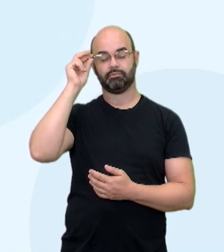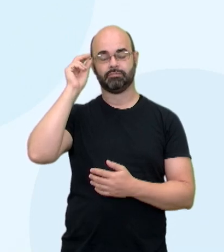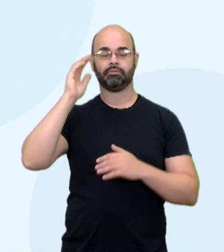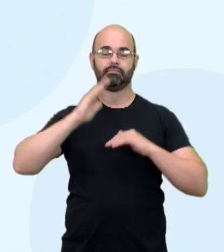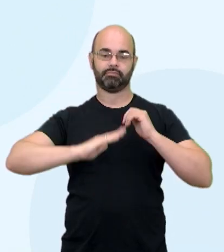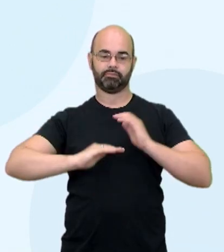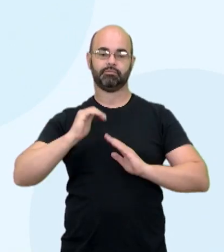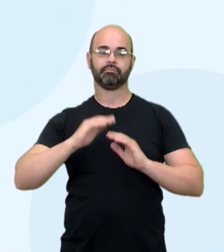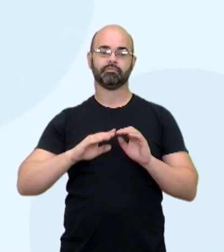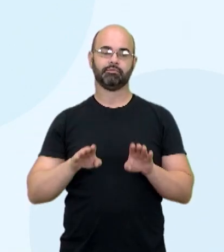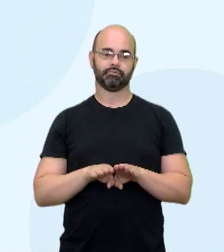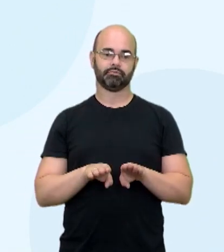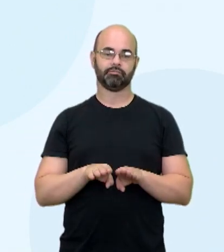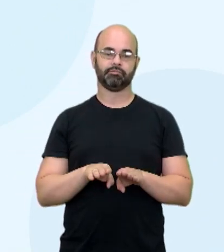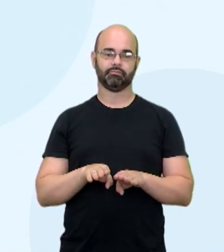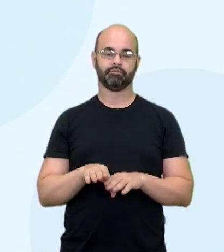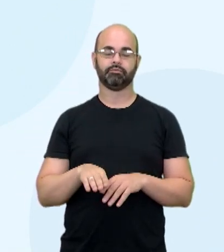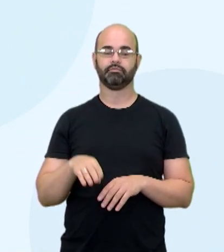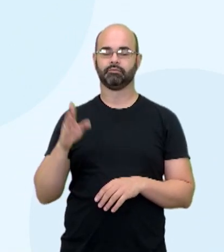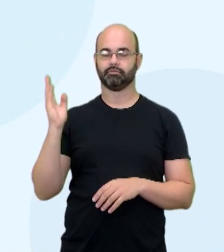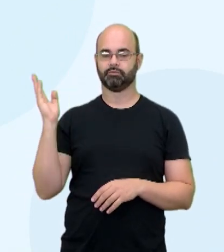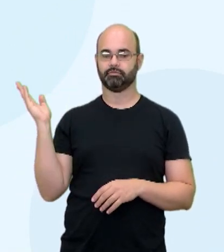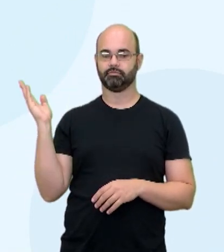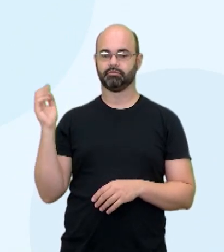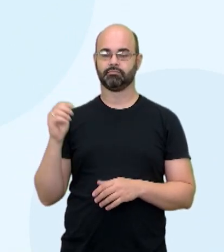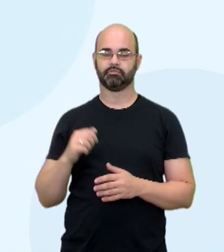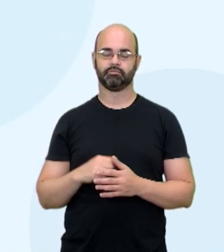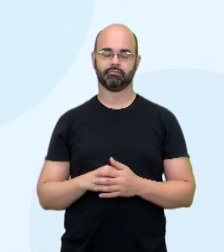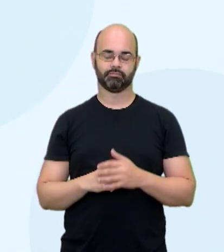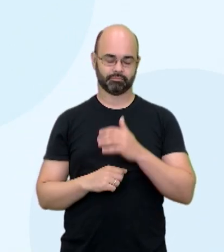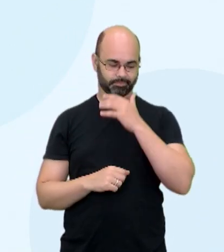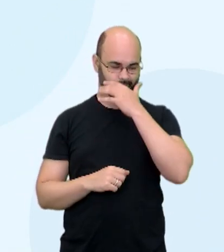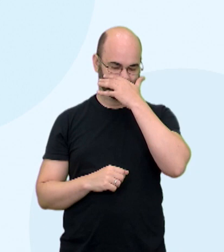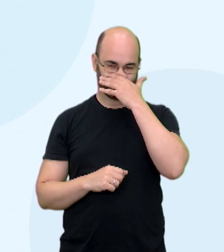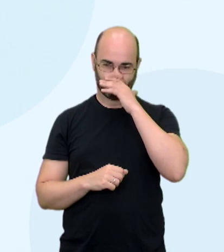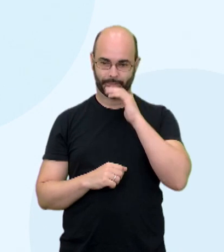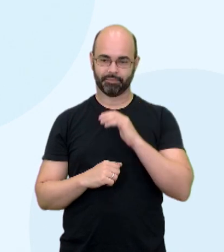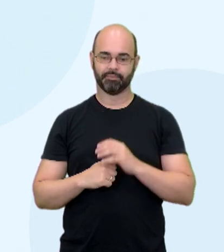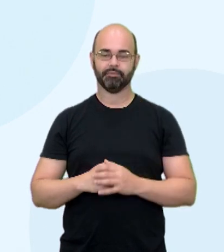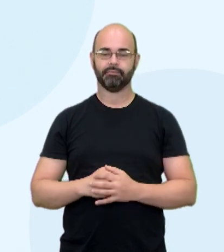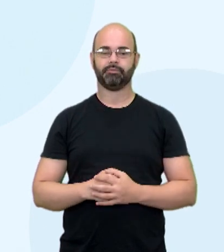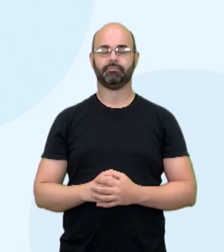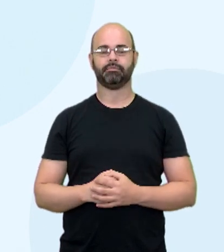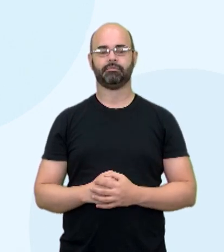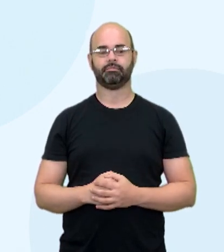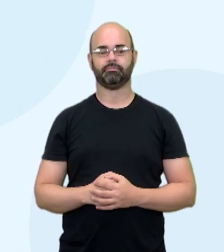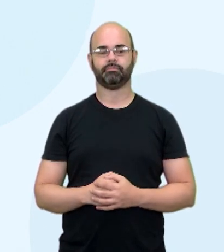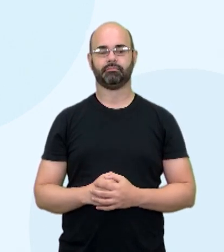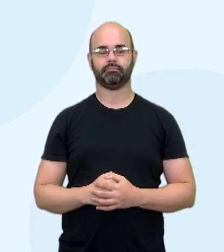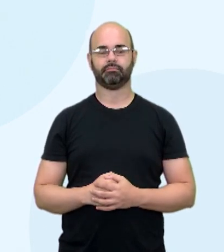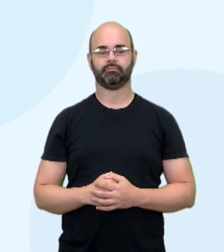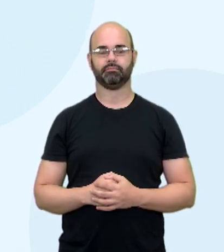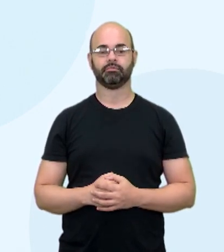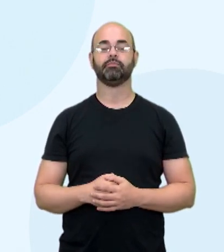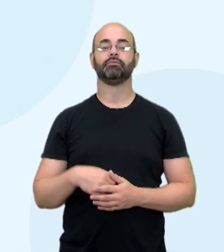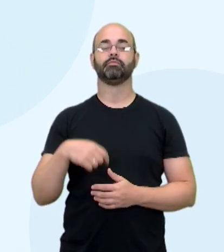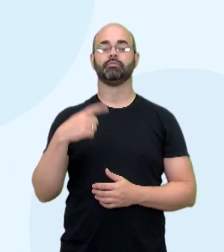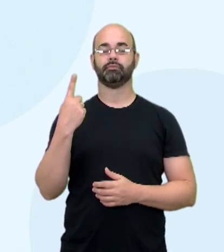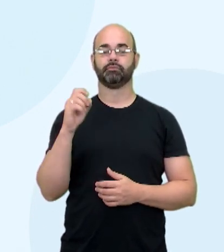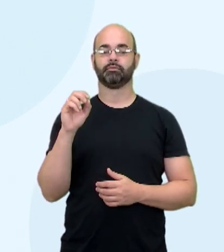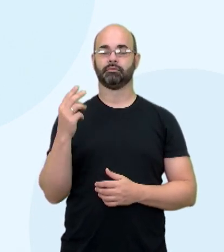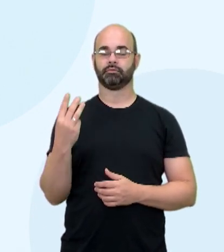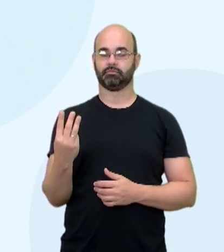as habilidades aí do currículo paulista. As habilidades são também das Ciências Humanas Sociais Aplicadas 103,